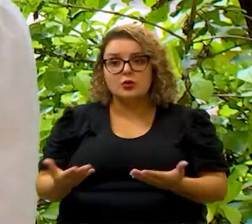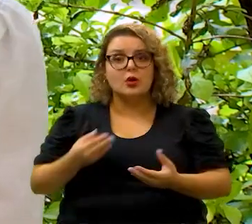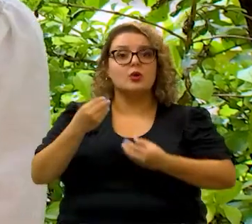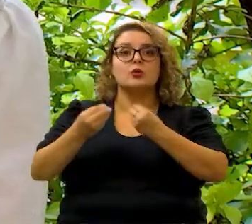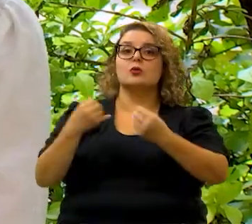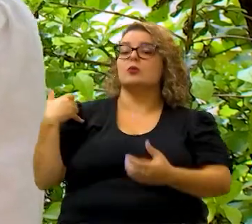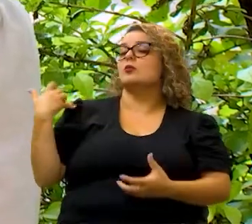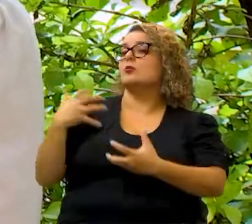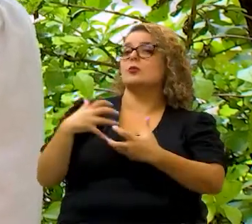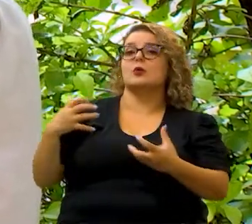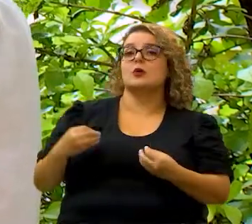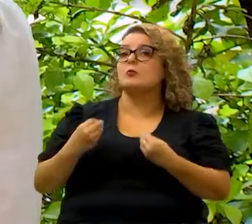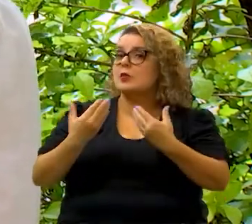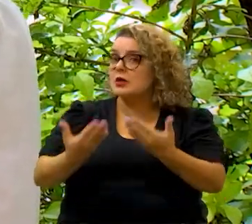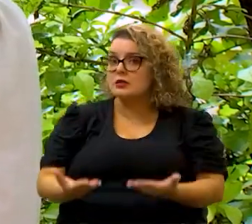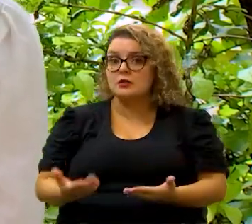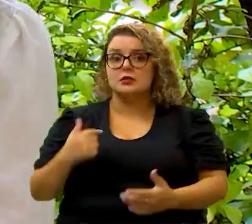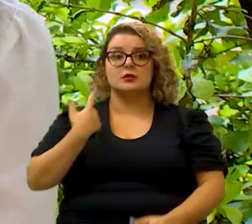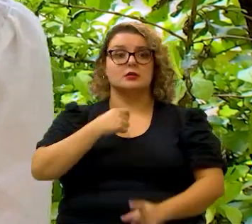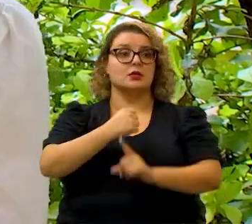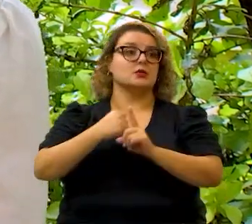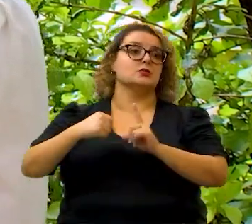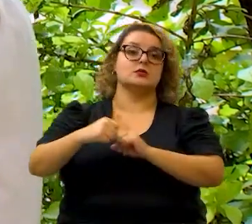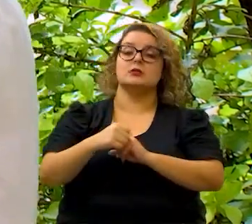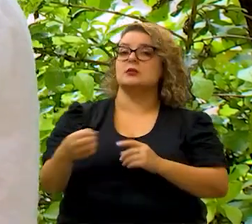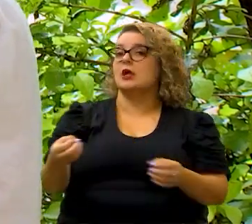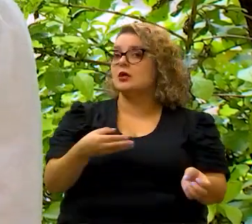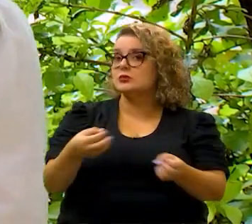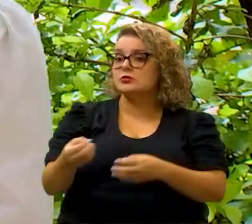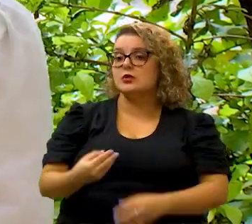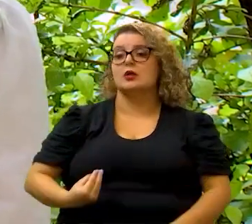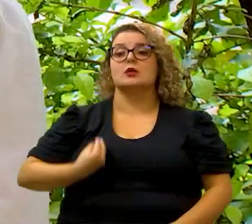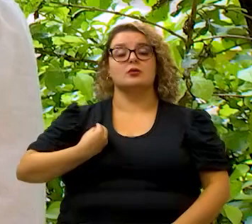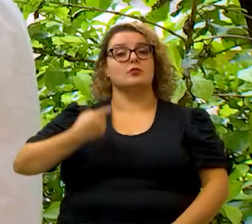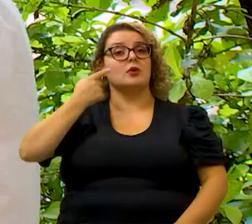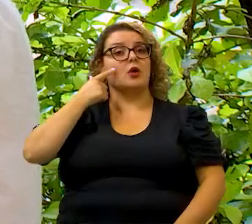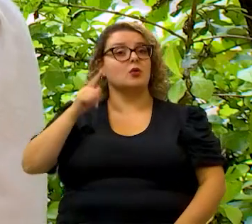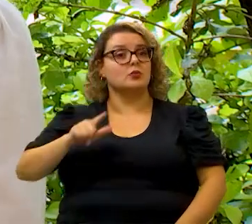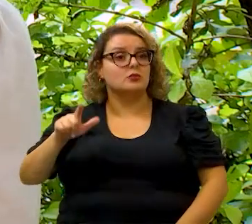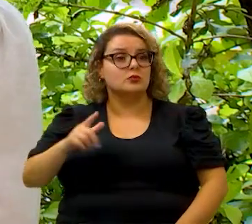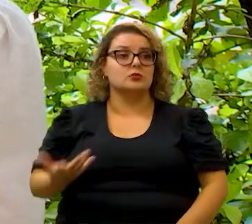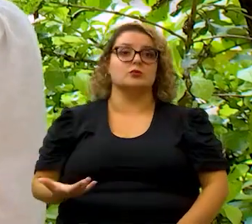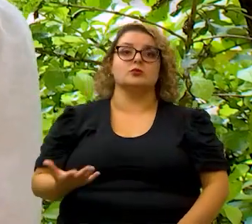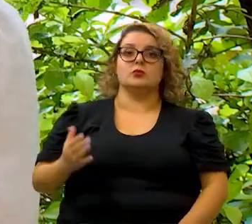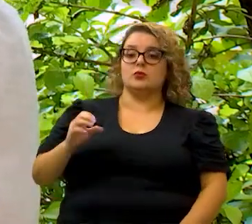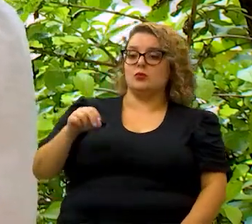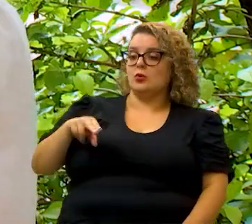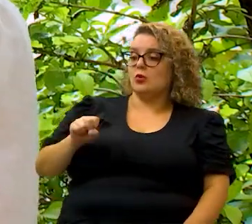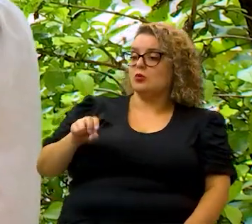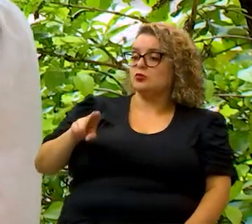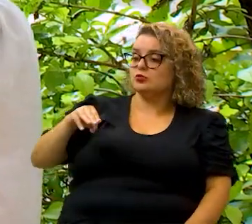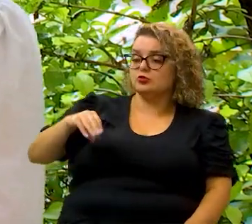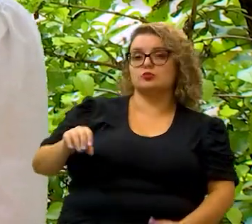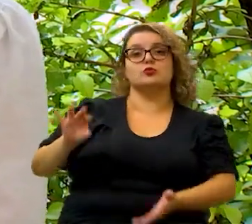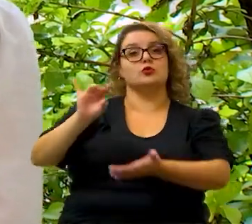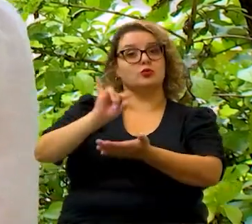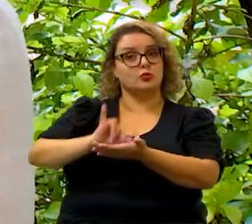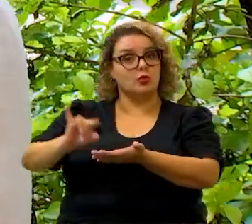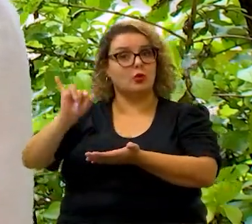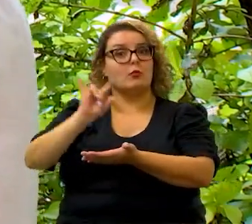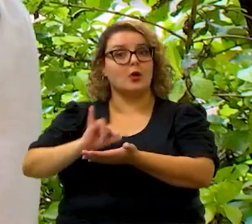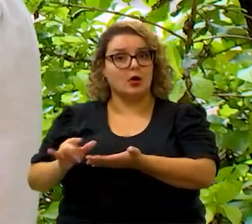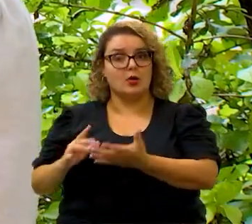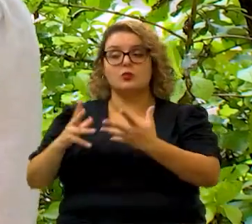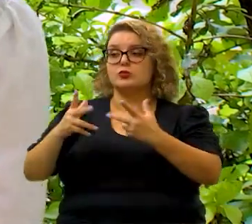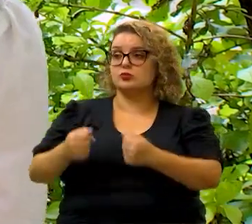está inserida, como o envelhecimento é concebido na nossa sociedade atual. Então a gente vive numa lógica, né, do consumo, do